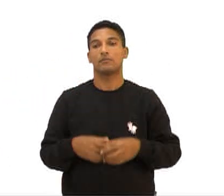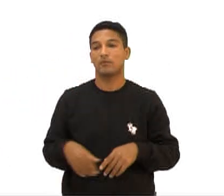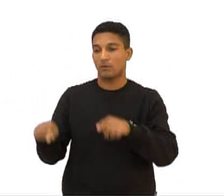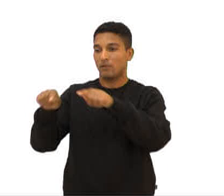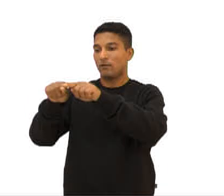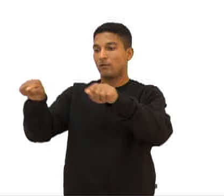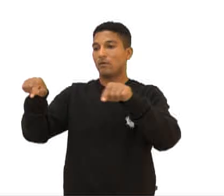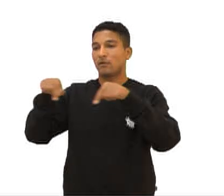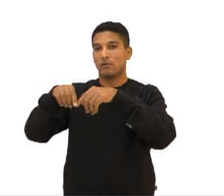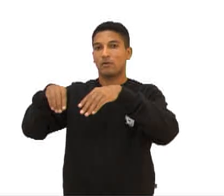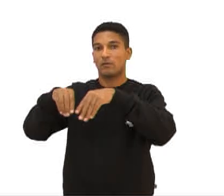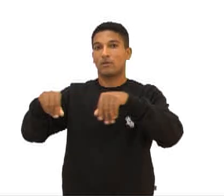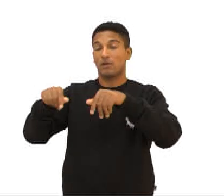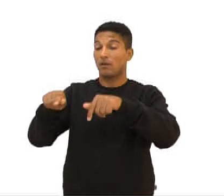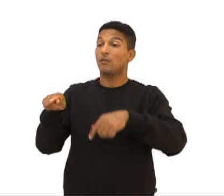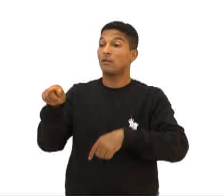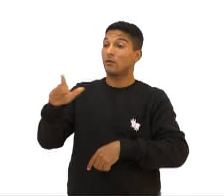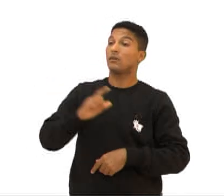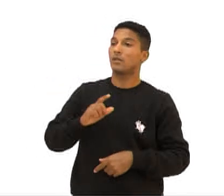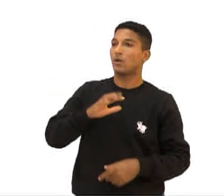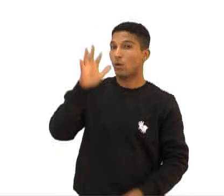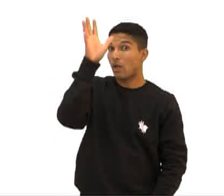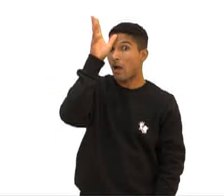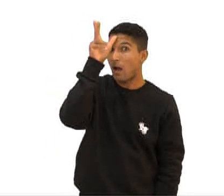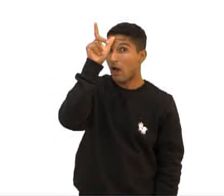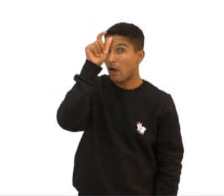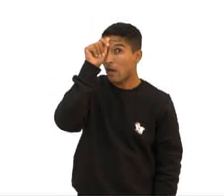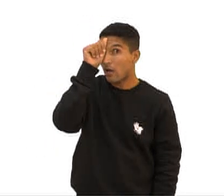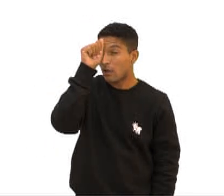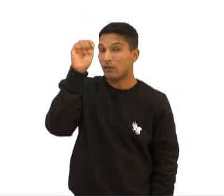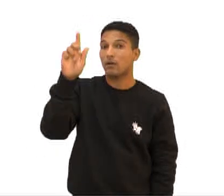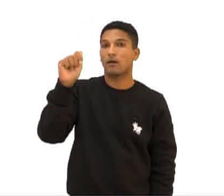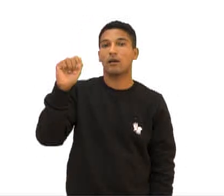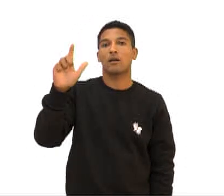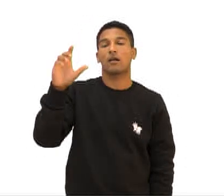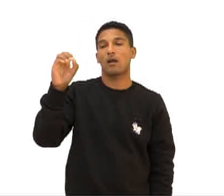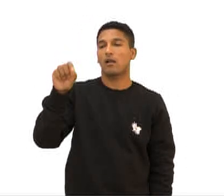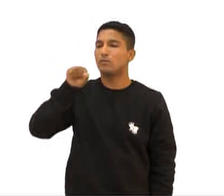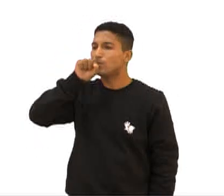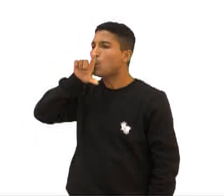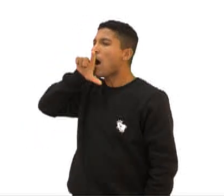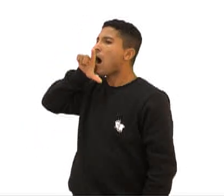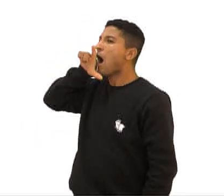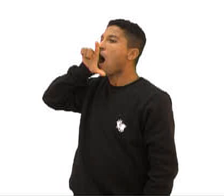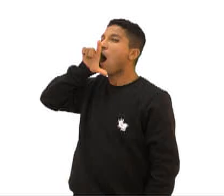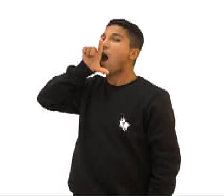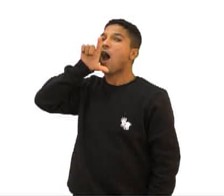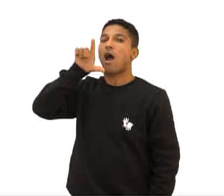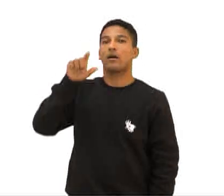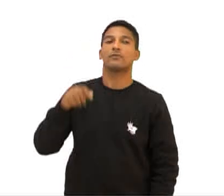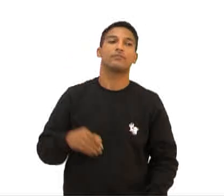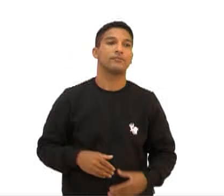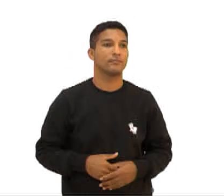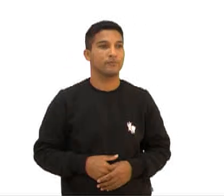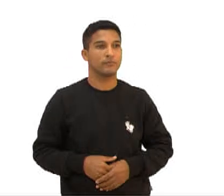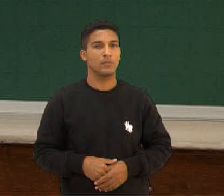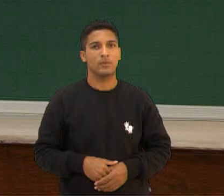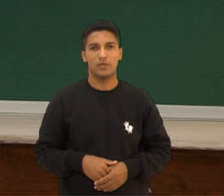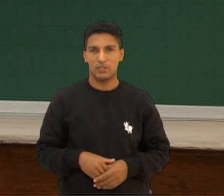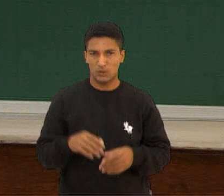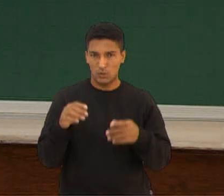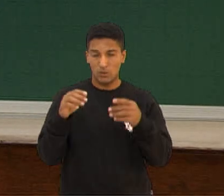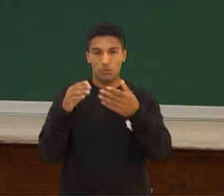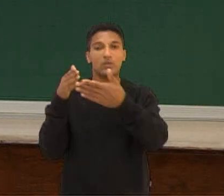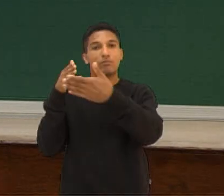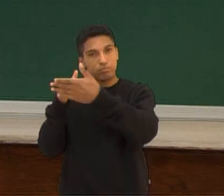galo, né? Um galo que canta alto. Restritiva. Então, veja, não são todos os galos que cantam alto. Ele